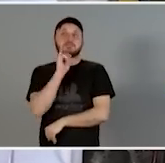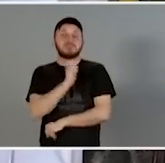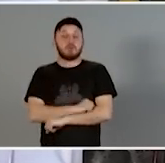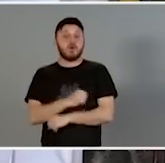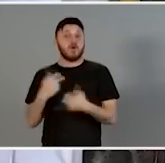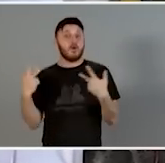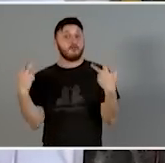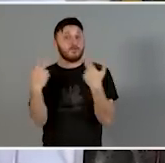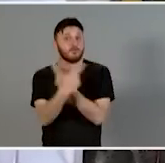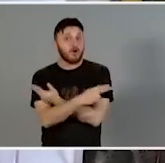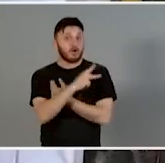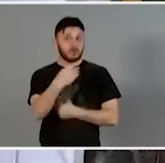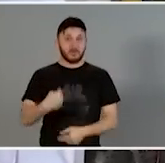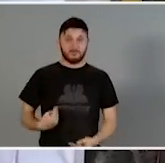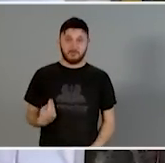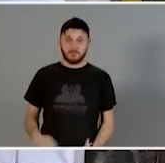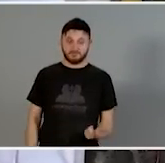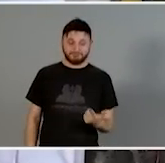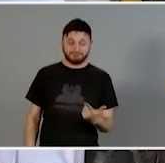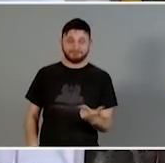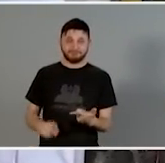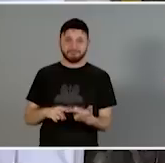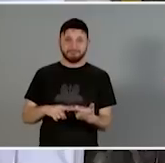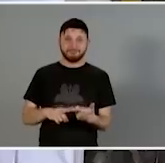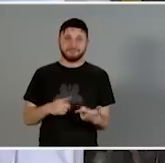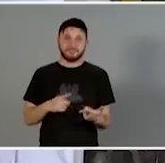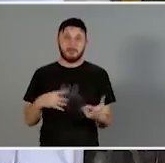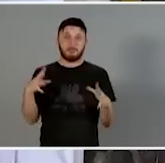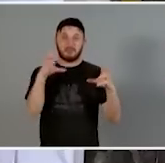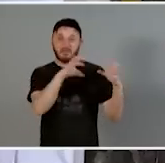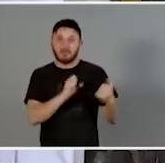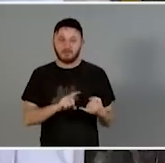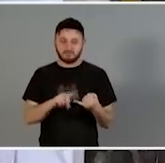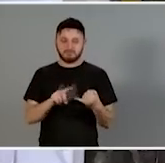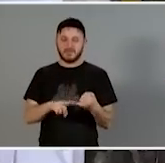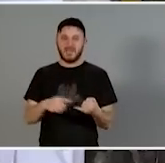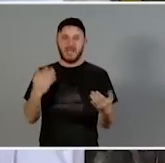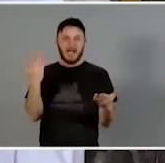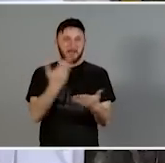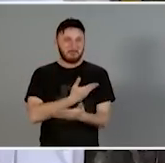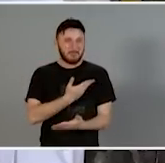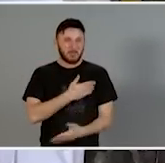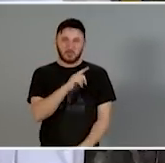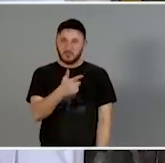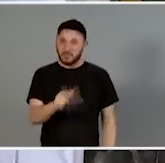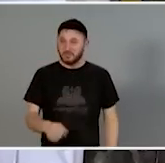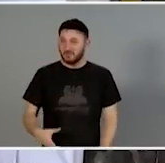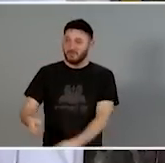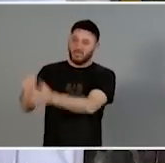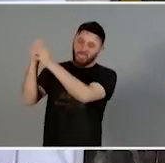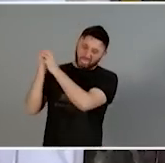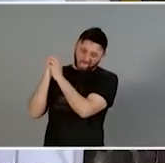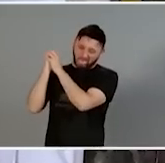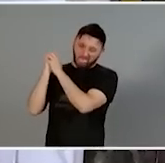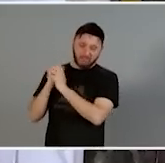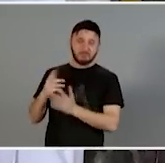Não está pesado, não vou dizer que é um sacrifício, só que eu não aguentaria 10 minutos nessa posição.